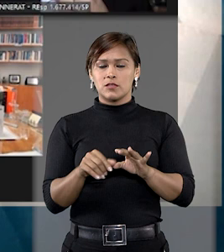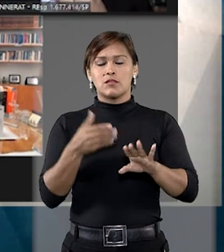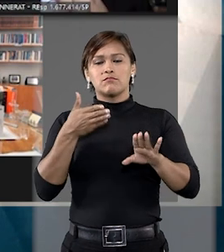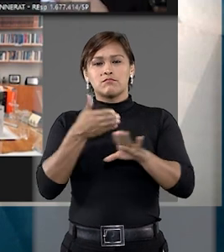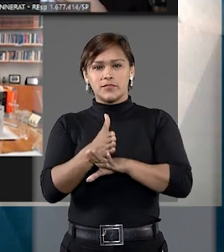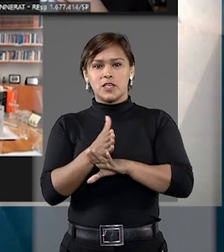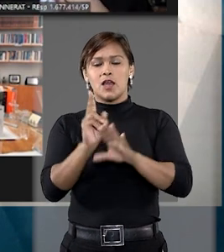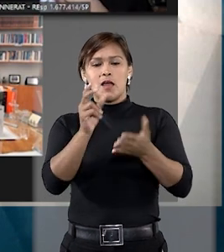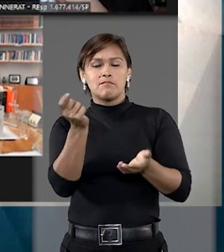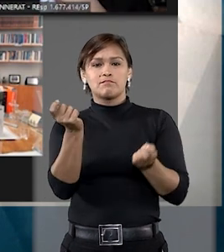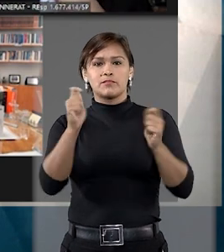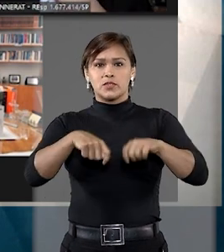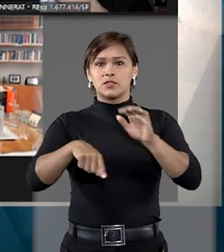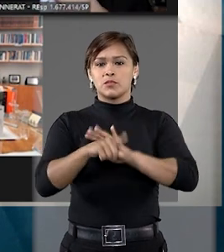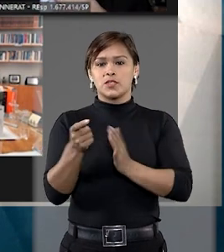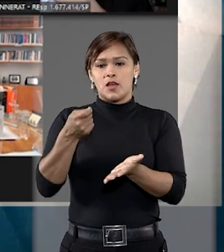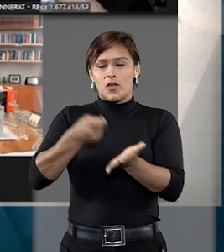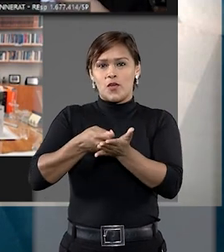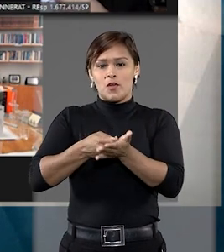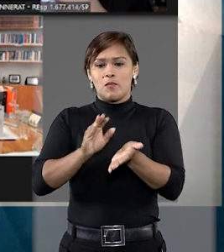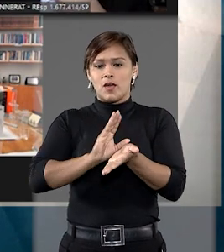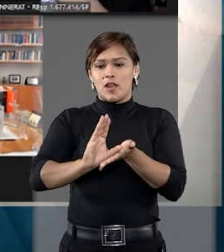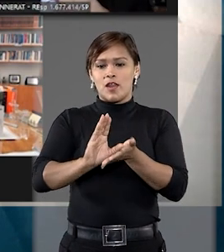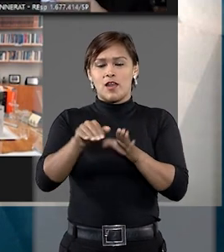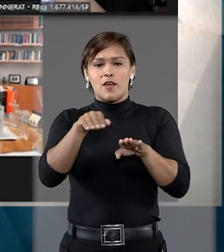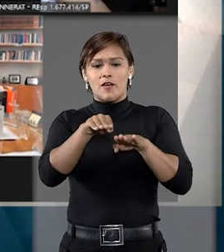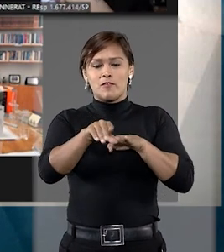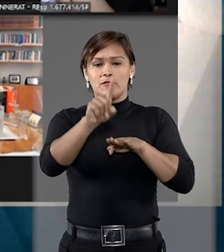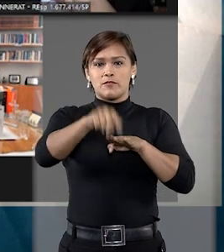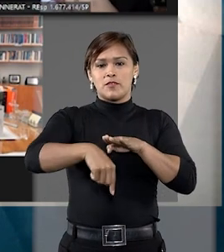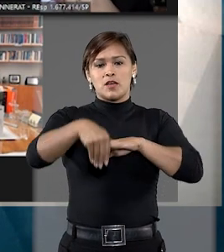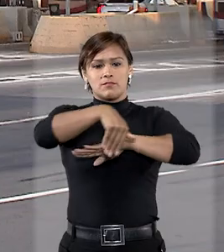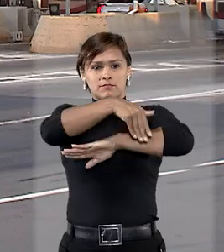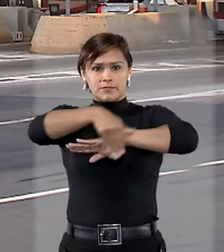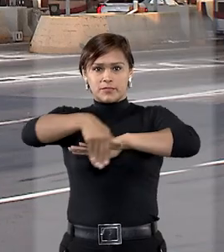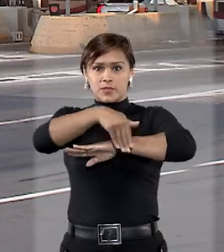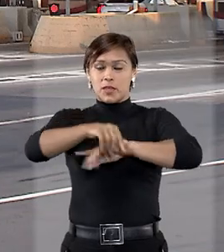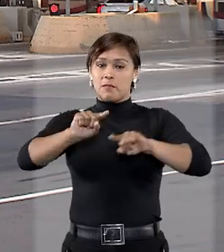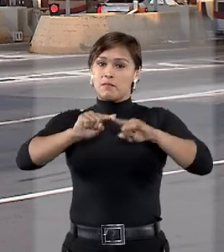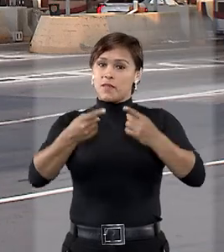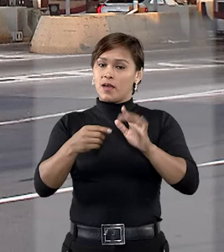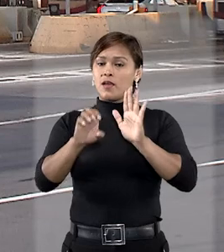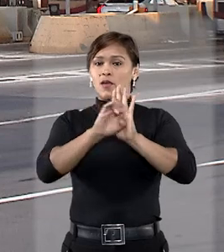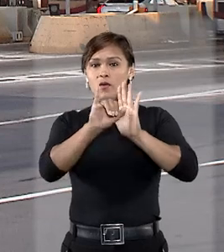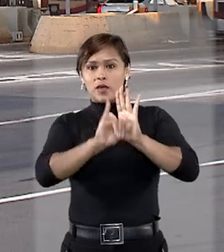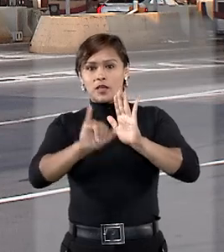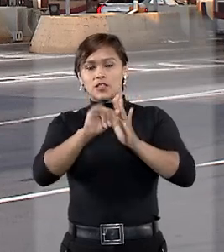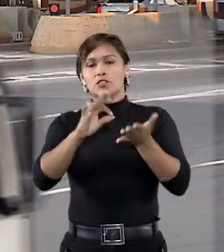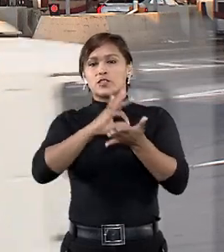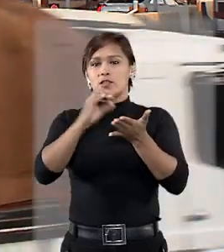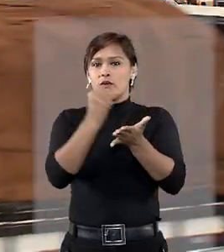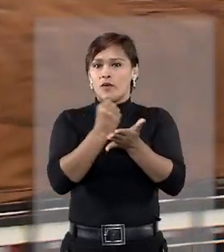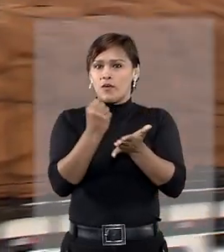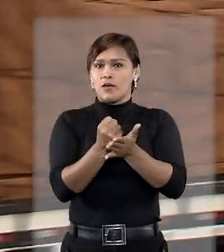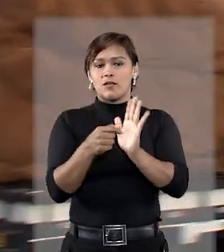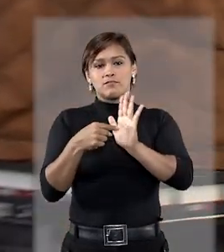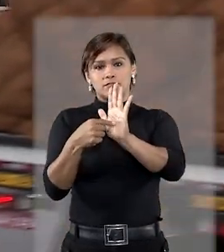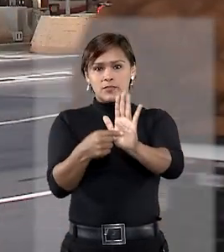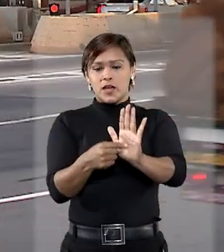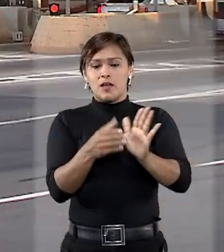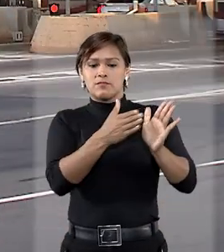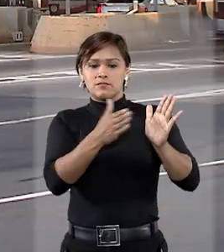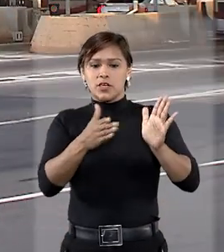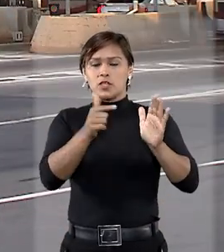que reconheceram a possibilidade da cobrança da faixa de domínio de rodovia, desde que o edital e o contrato tragam